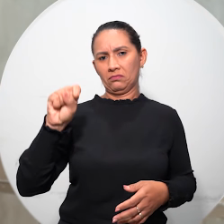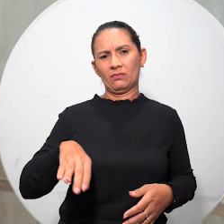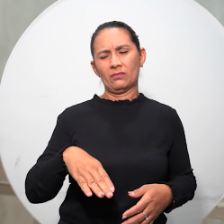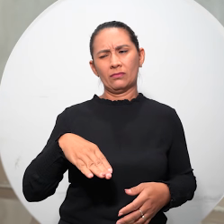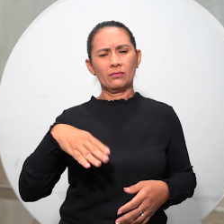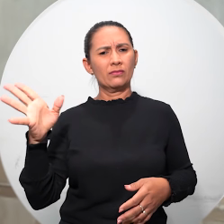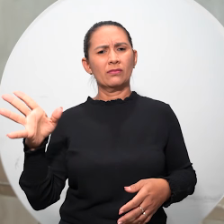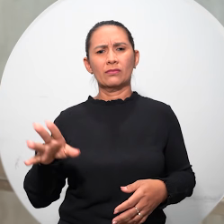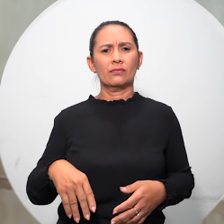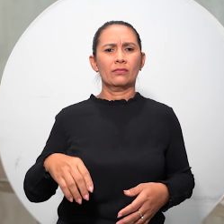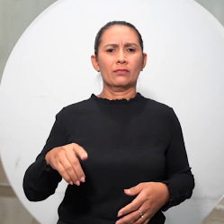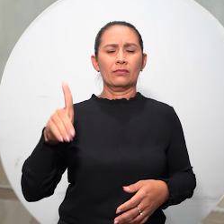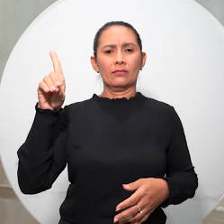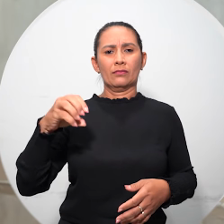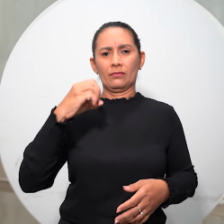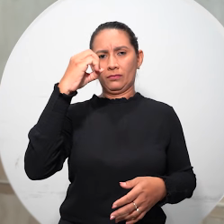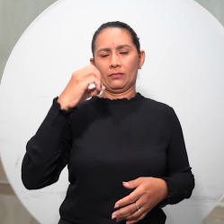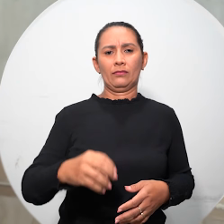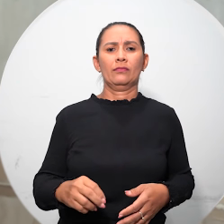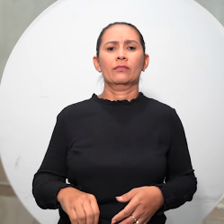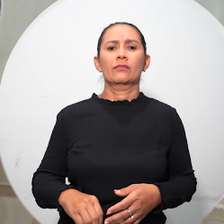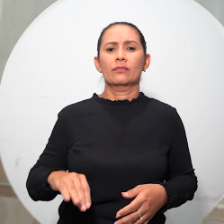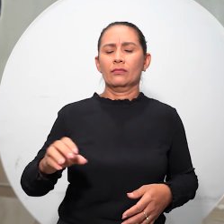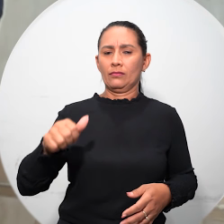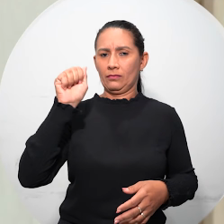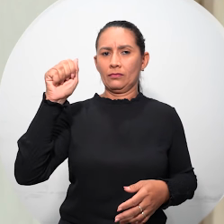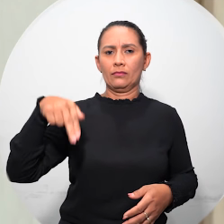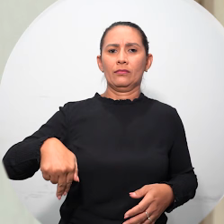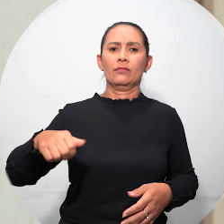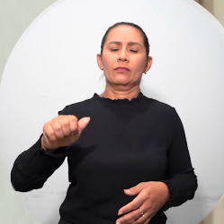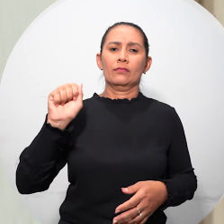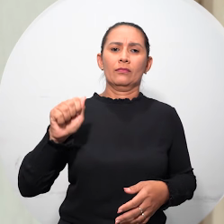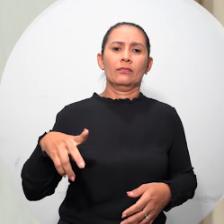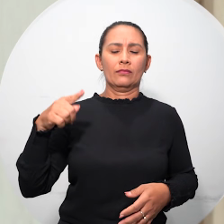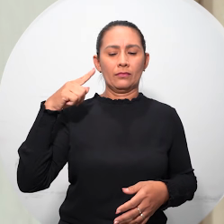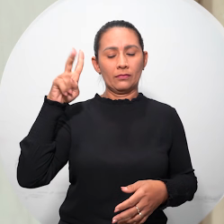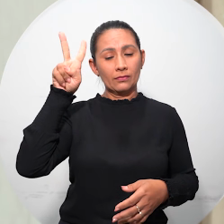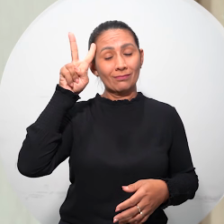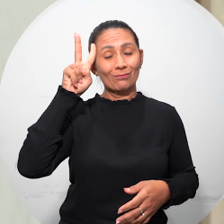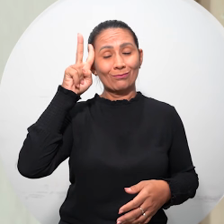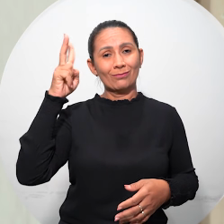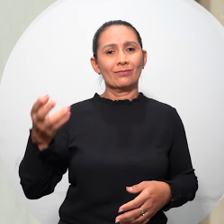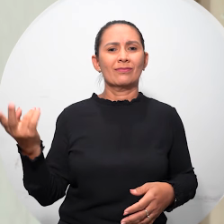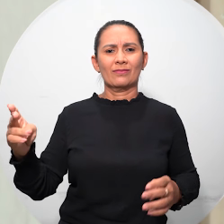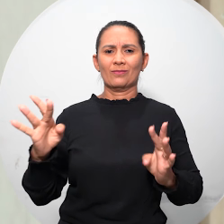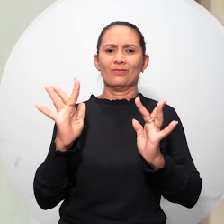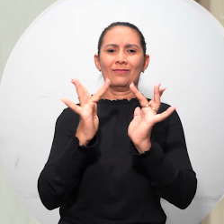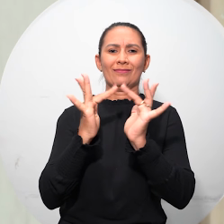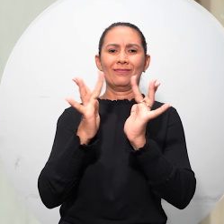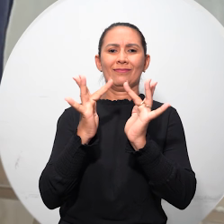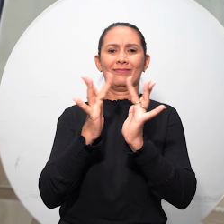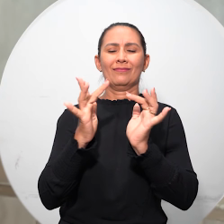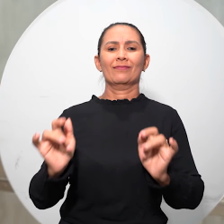de quando começou o namoro de Zé Pacamon com Dona Suzete. Zé ia de São Bento para Brejo de lambreta.